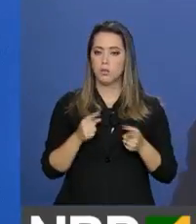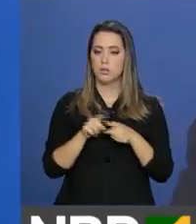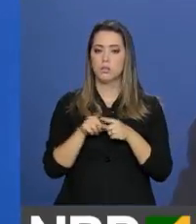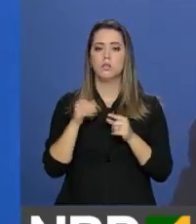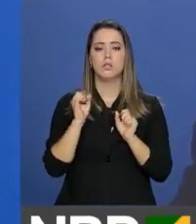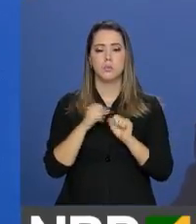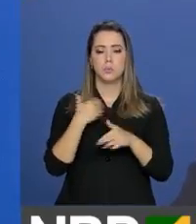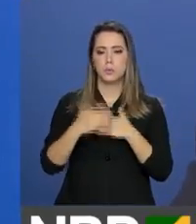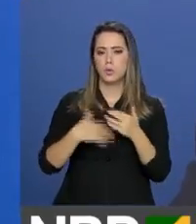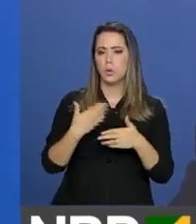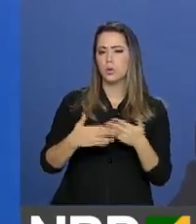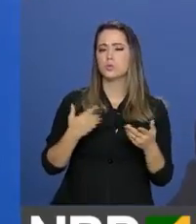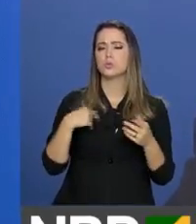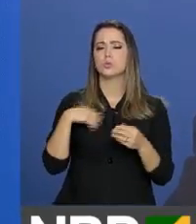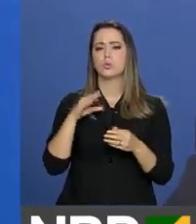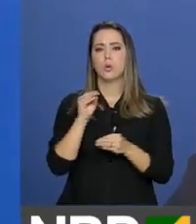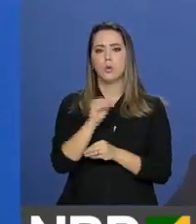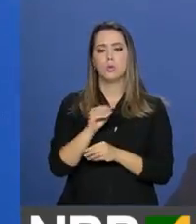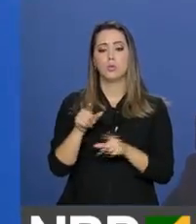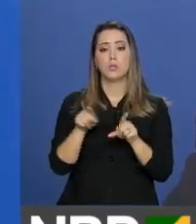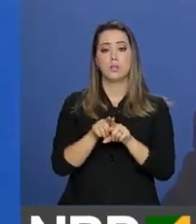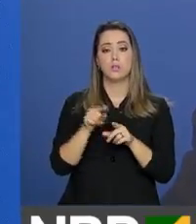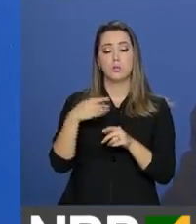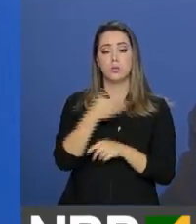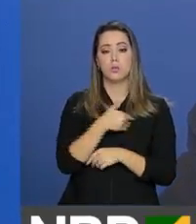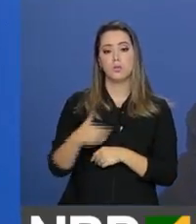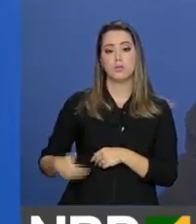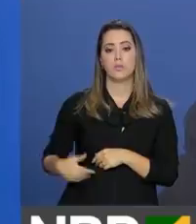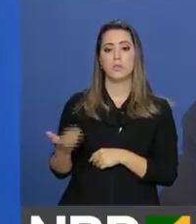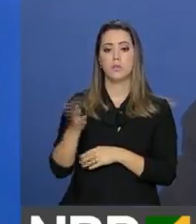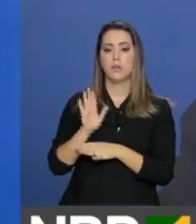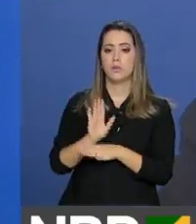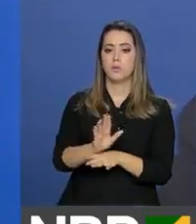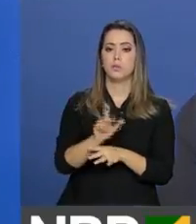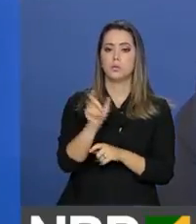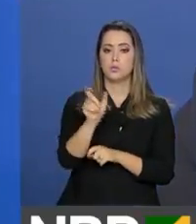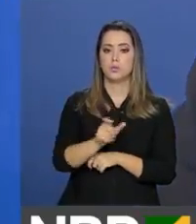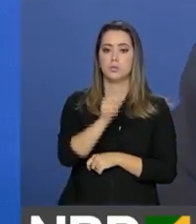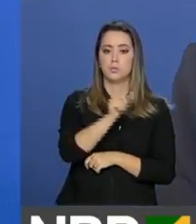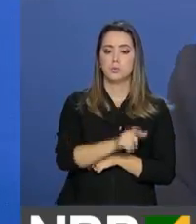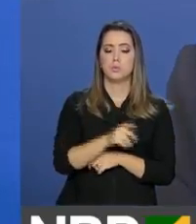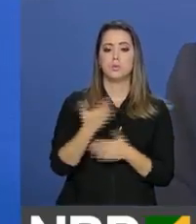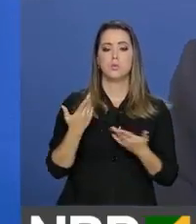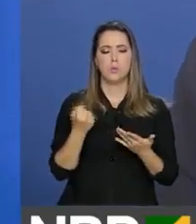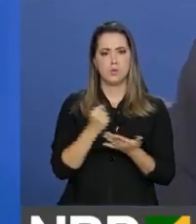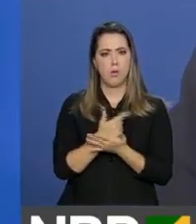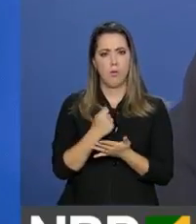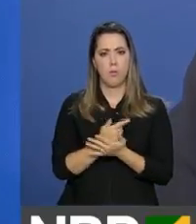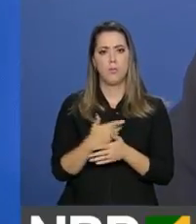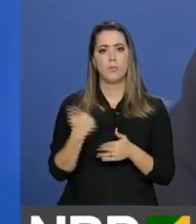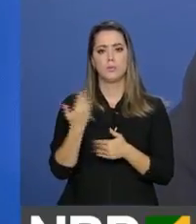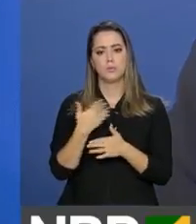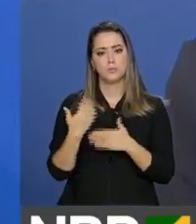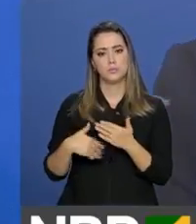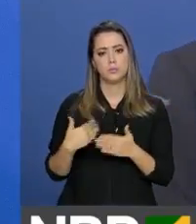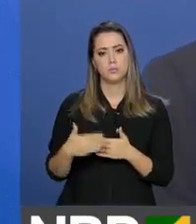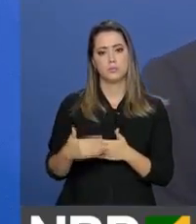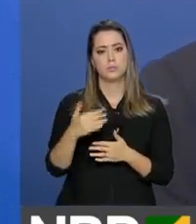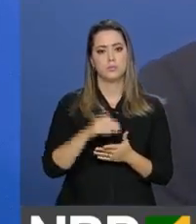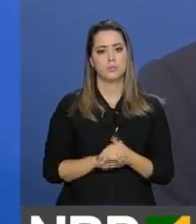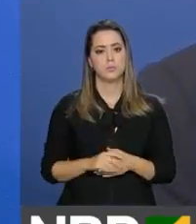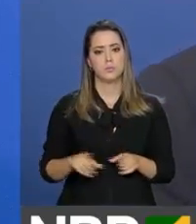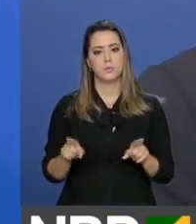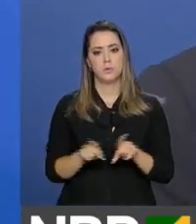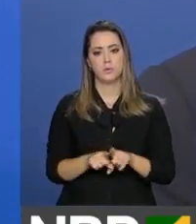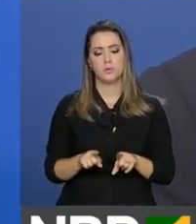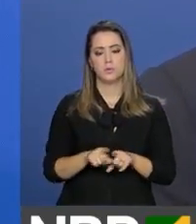sustentável, que deve ser prestigiada, e o governo quer prestigiá-las, como estamos fazendo ao longo do tempo. E